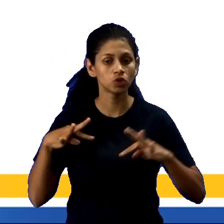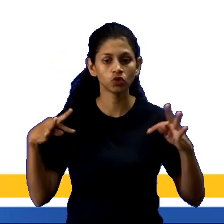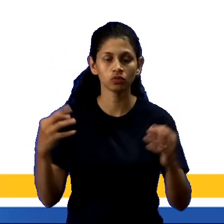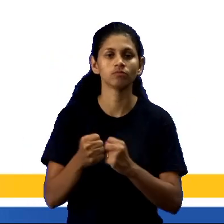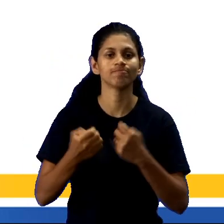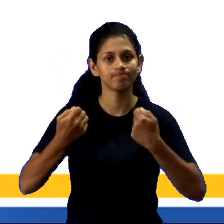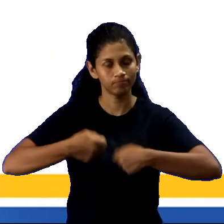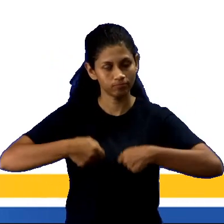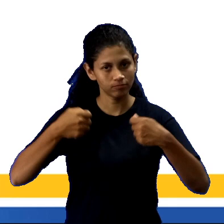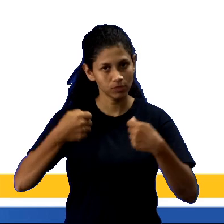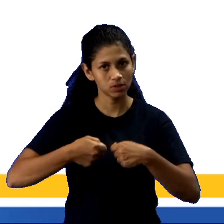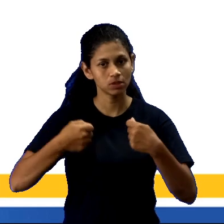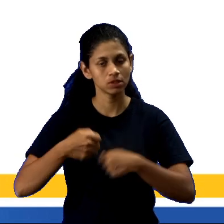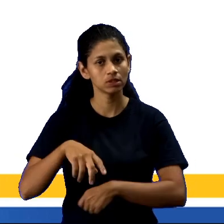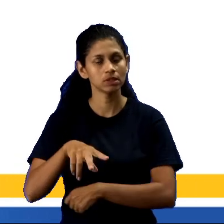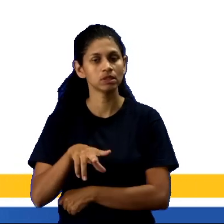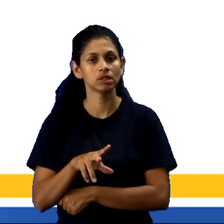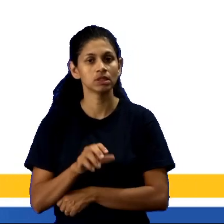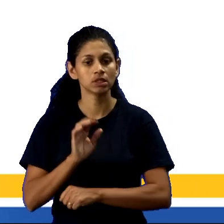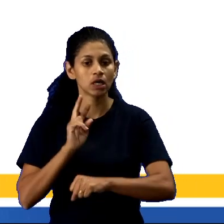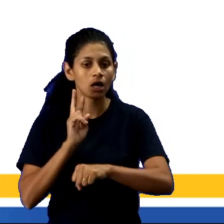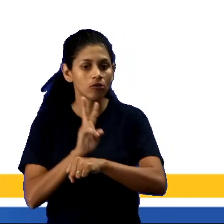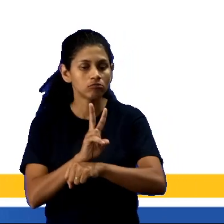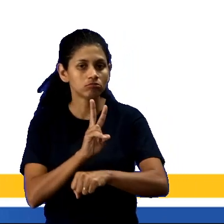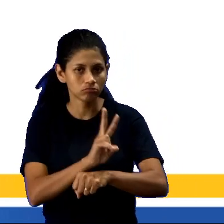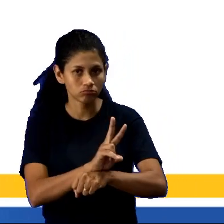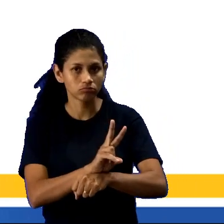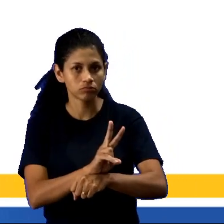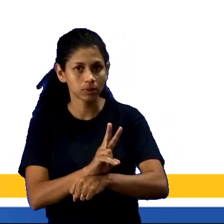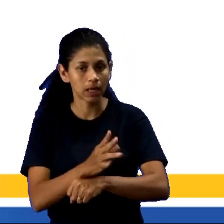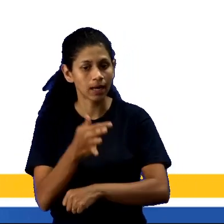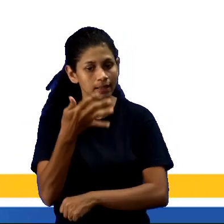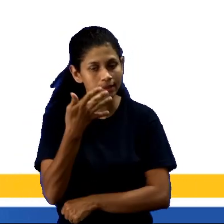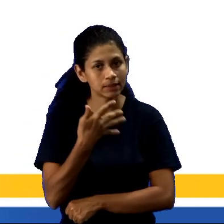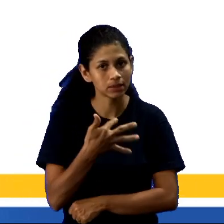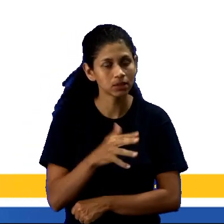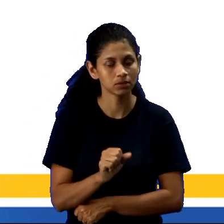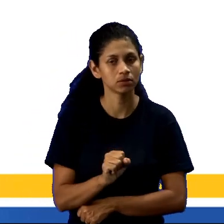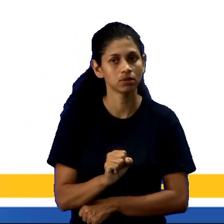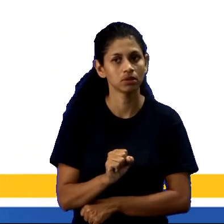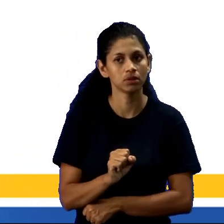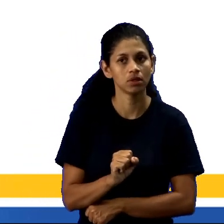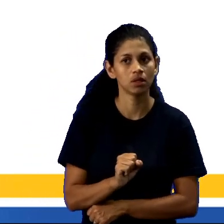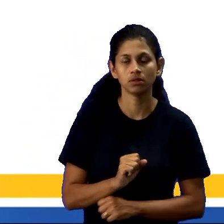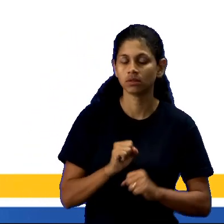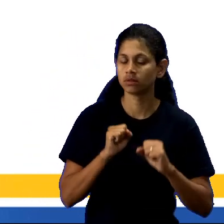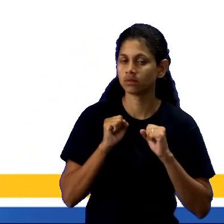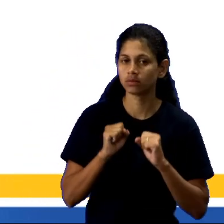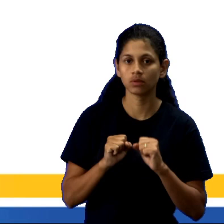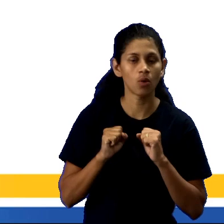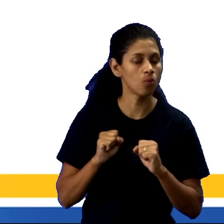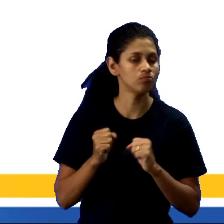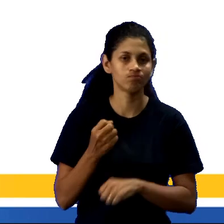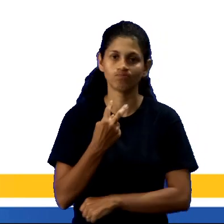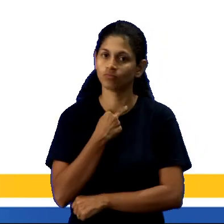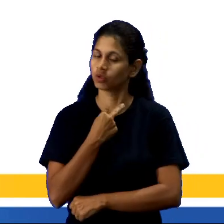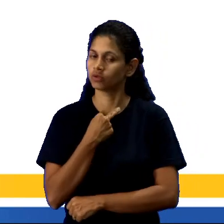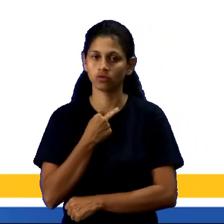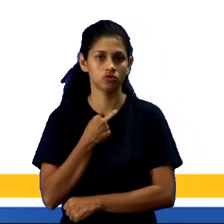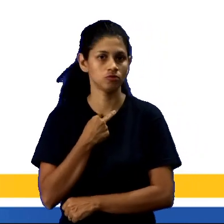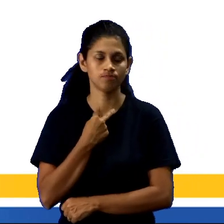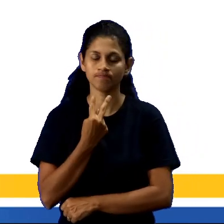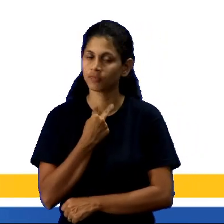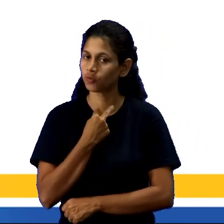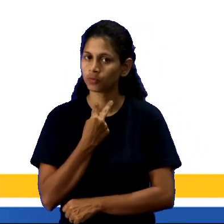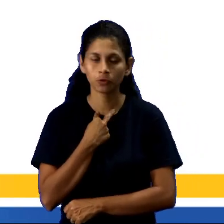pela dignidade da criança. Tratamento violento, aterrorizante, vexatório ou constrangedor não pode. Né? Há